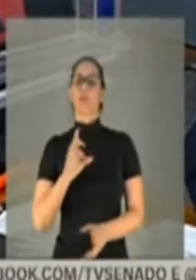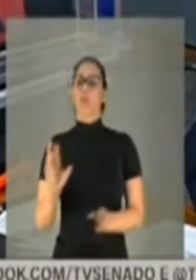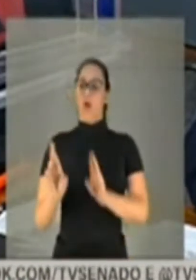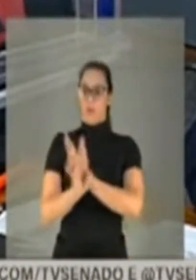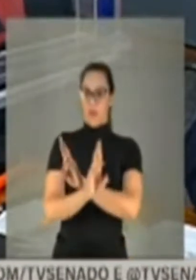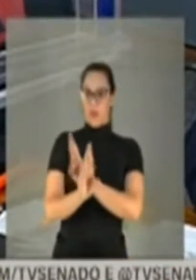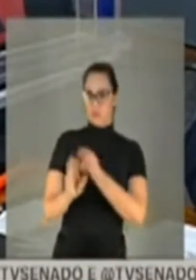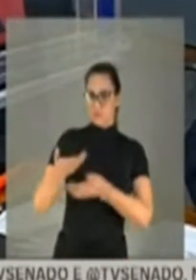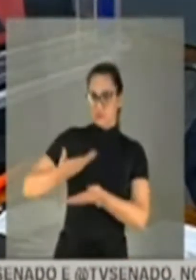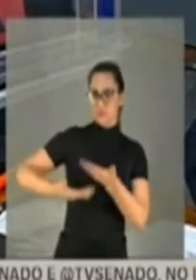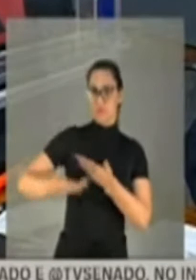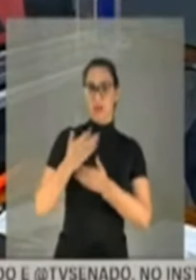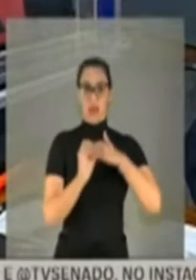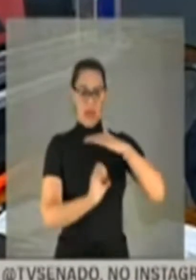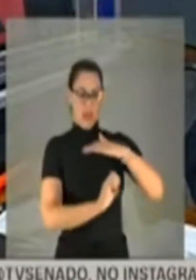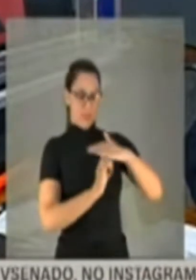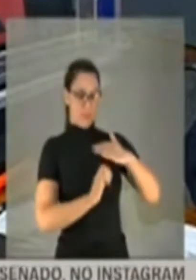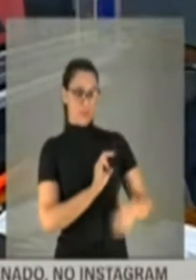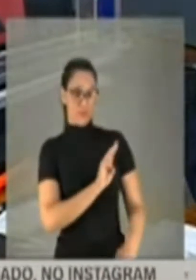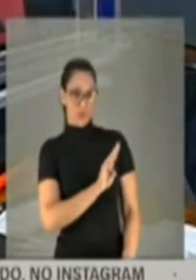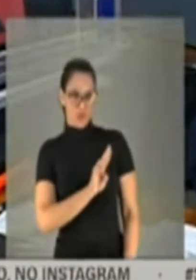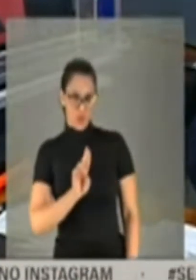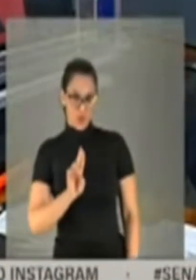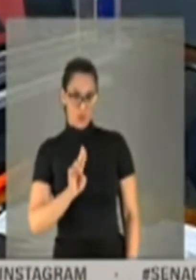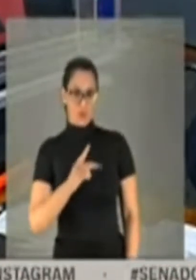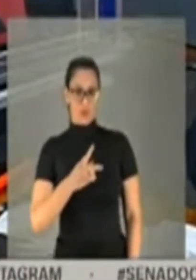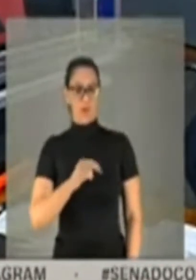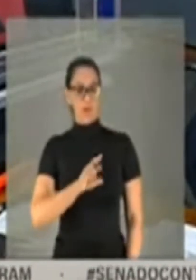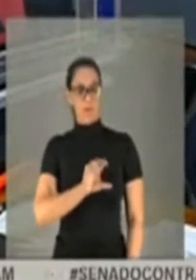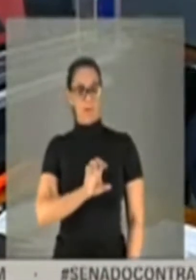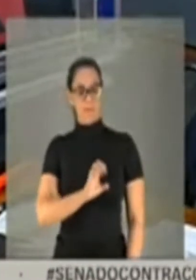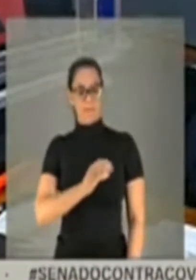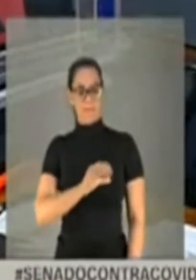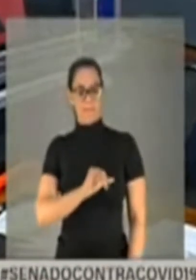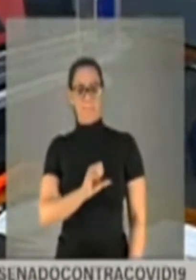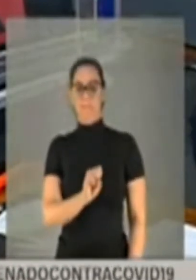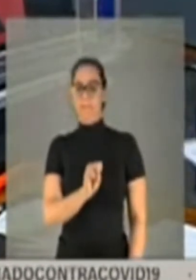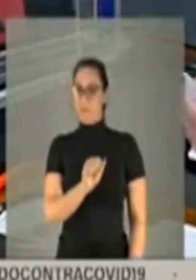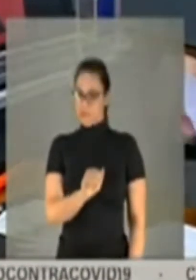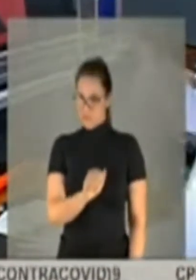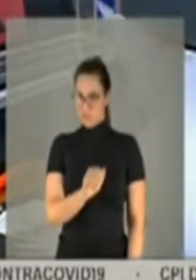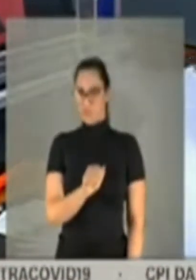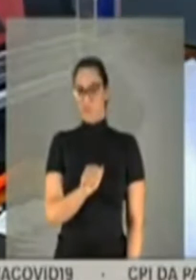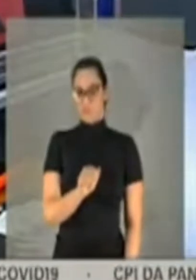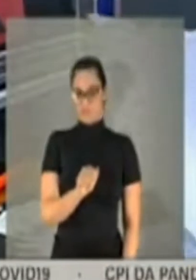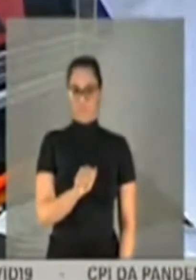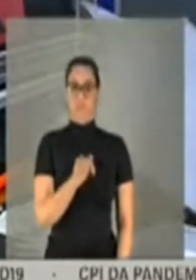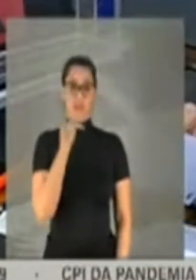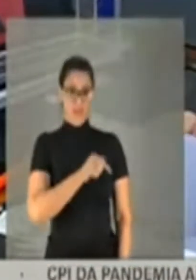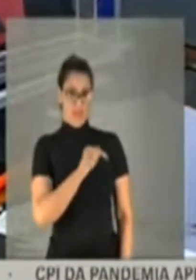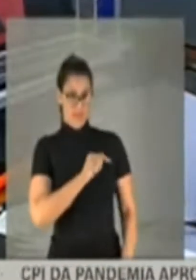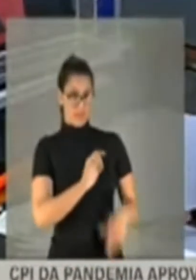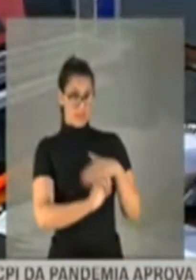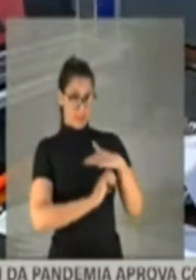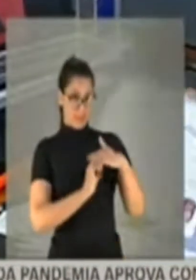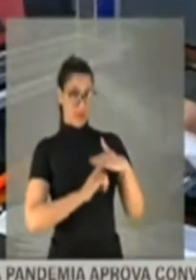intermediária a empresa chamada Precisa. Essa empresa, ela